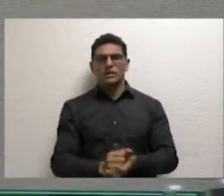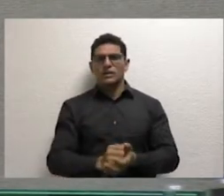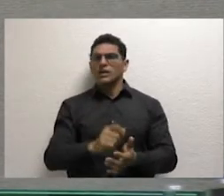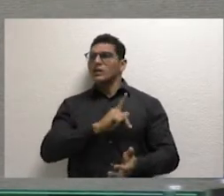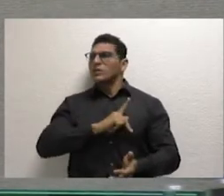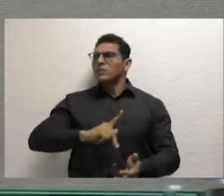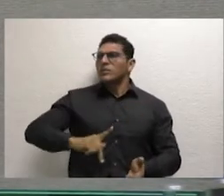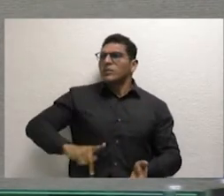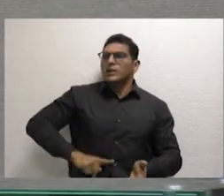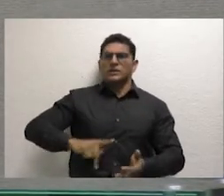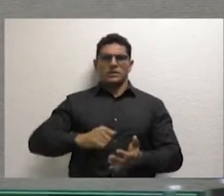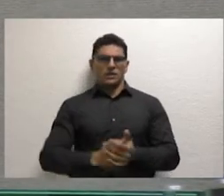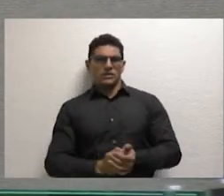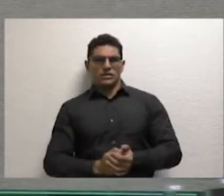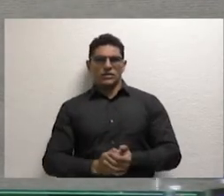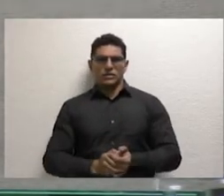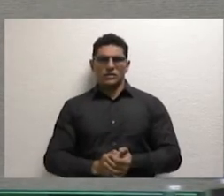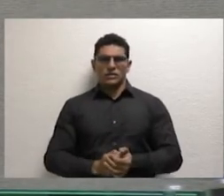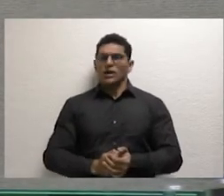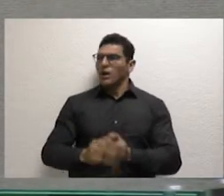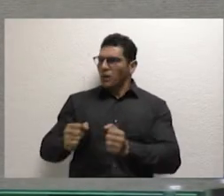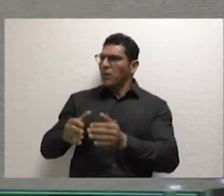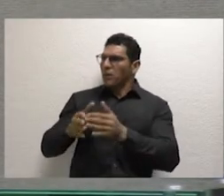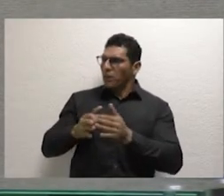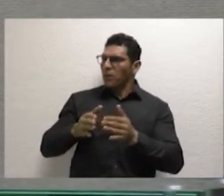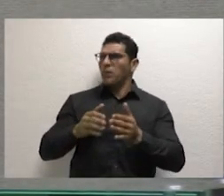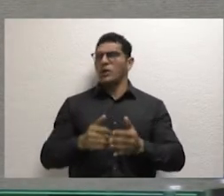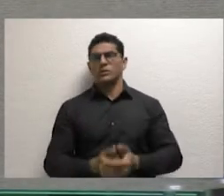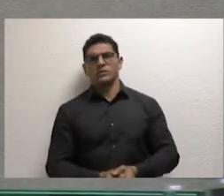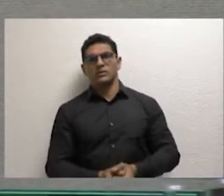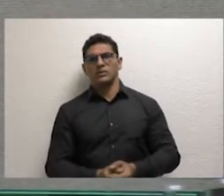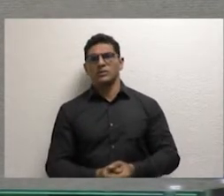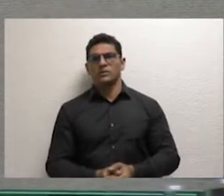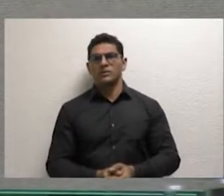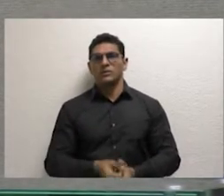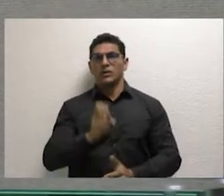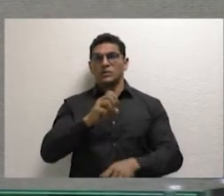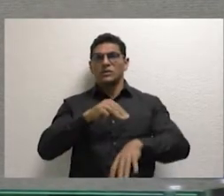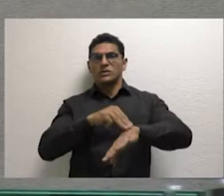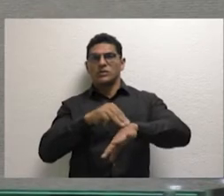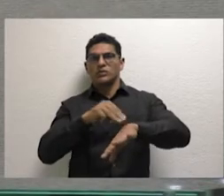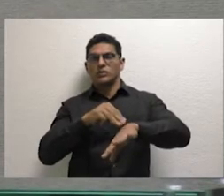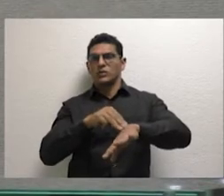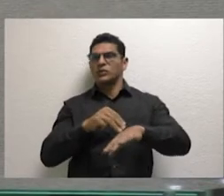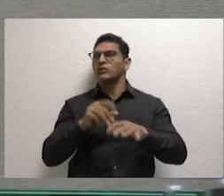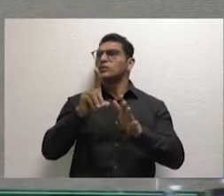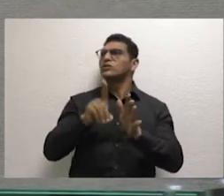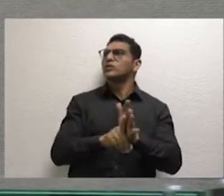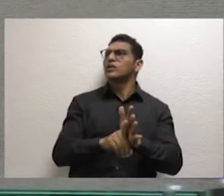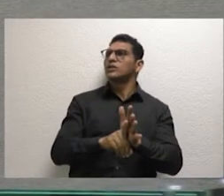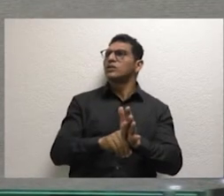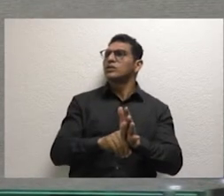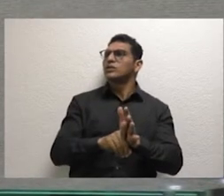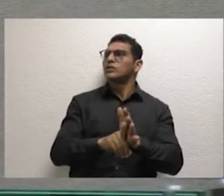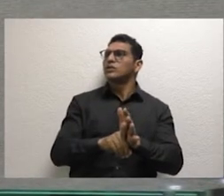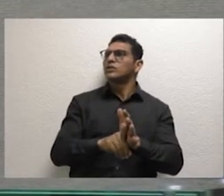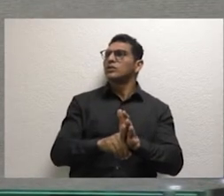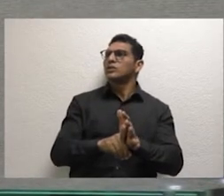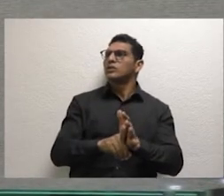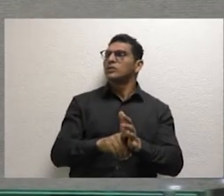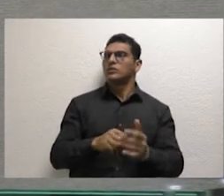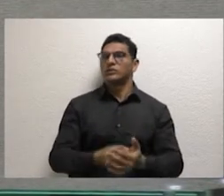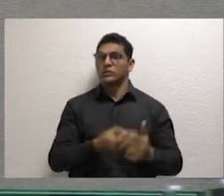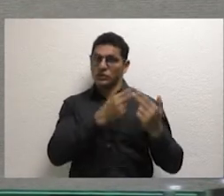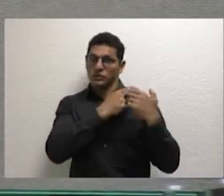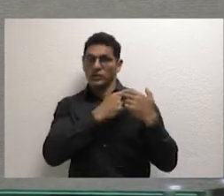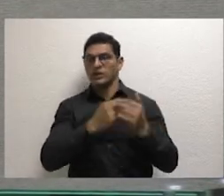se o senhor me permitir eu queria solicitar os meus 5 minutos que eu tenho direito de comunicado de liderança já que